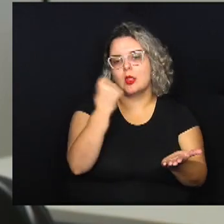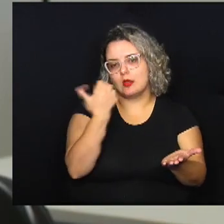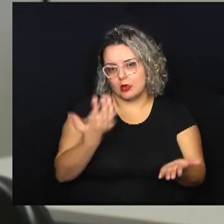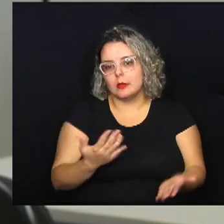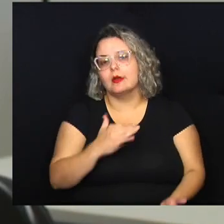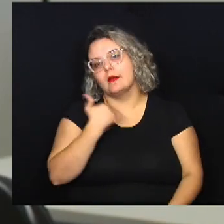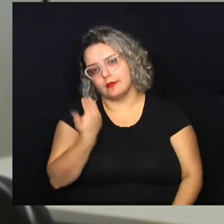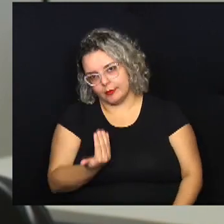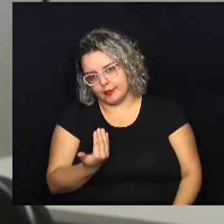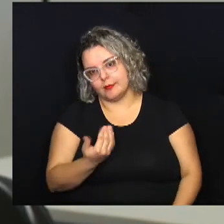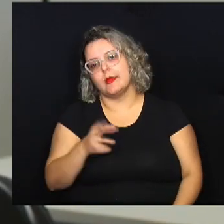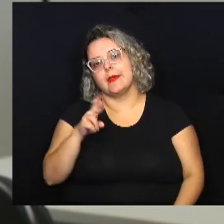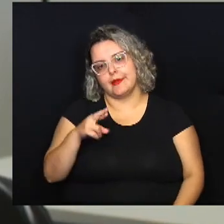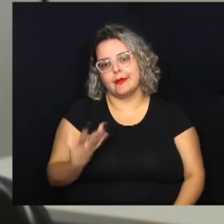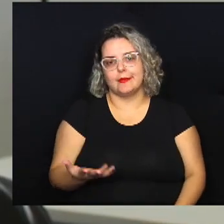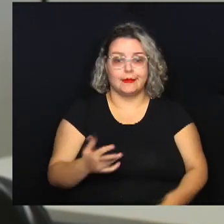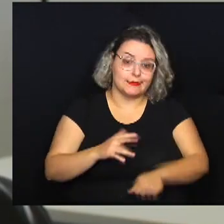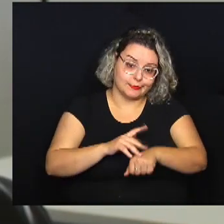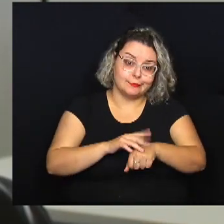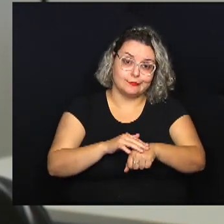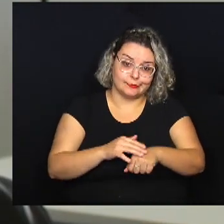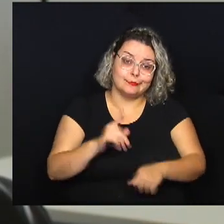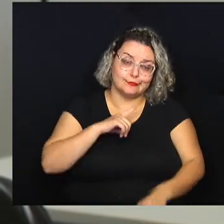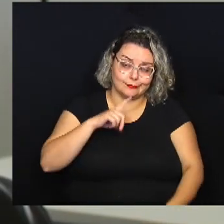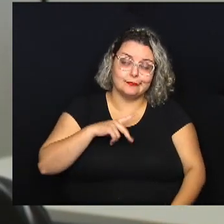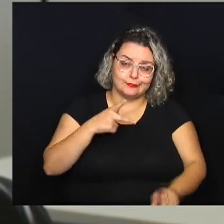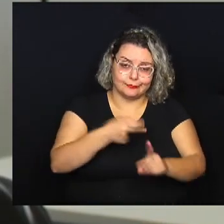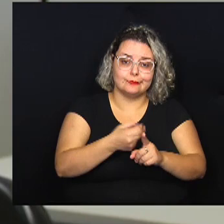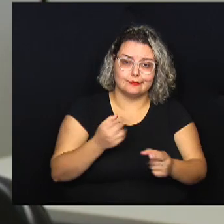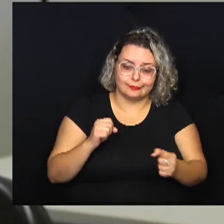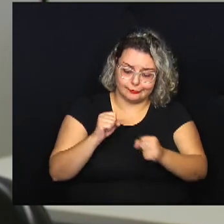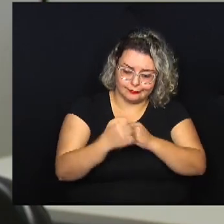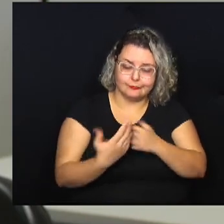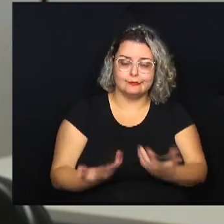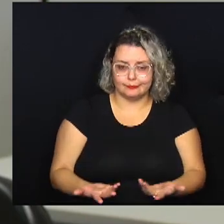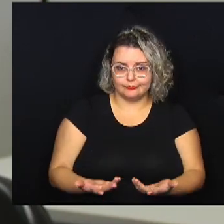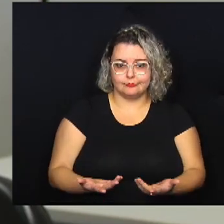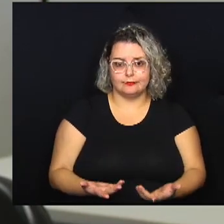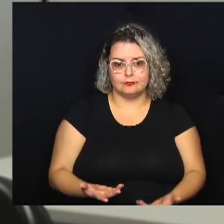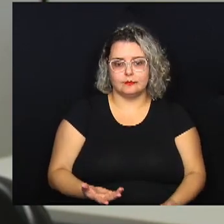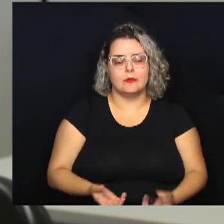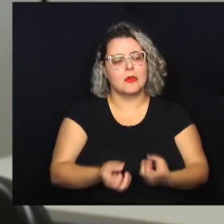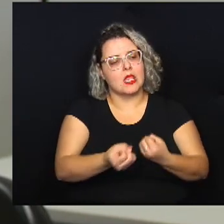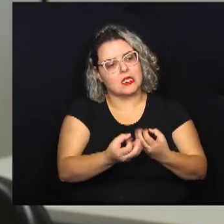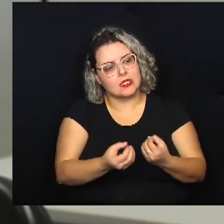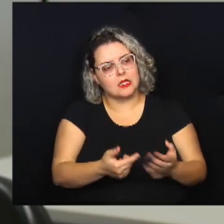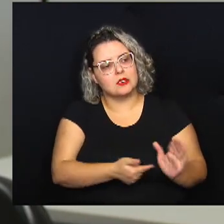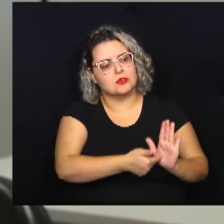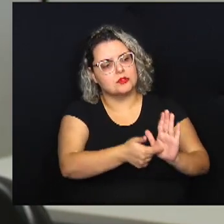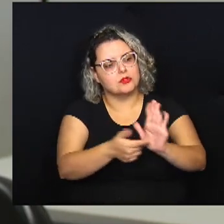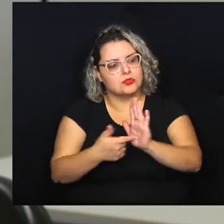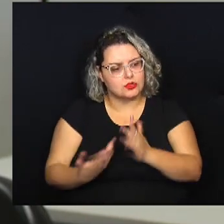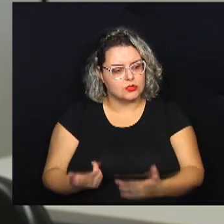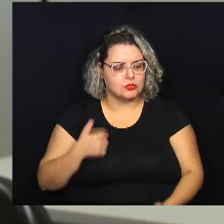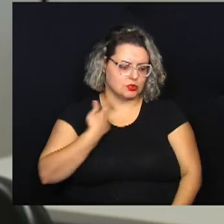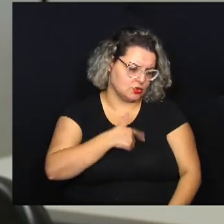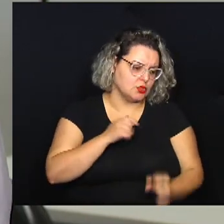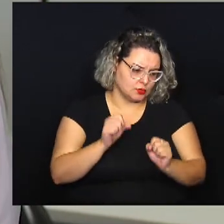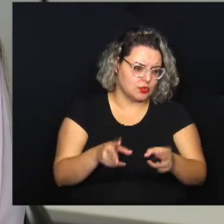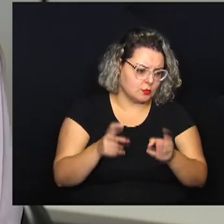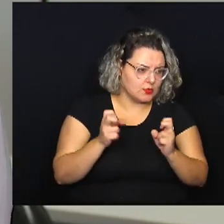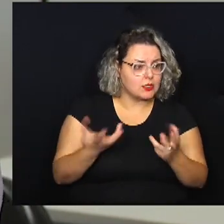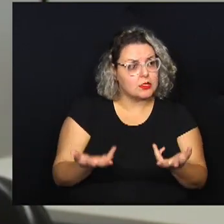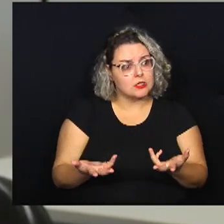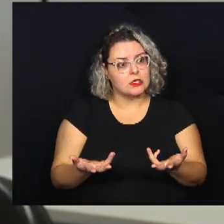a óbito por conta de uma doença que existe a proteção aí, que é a vacina. Dados foram apresentados e nós podemos perceber